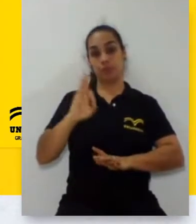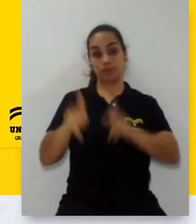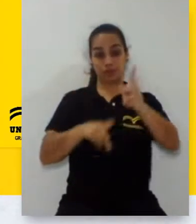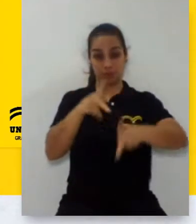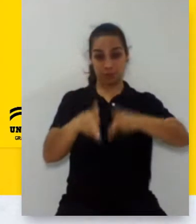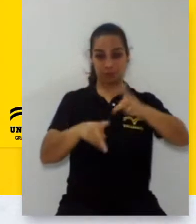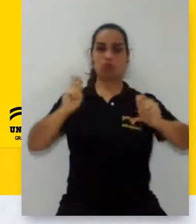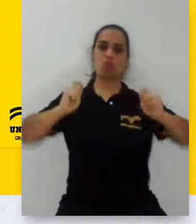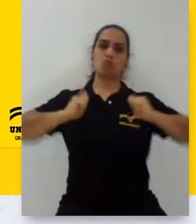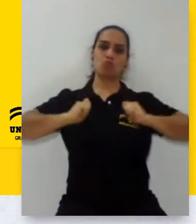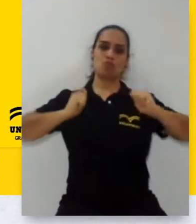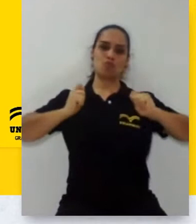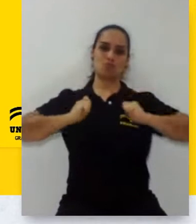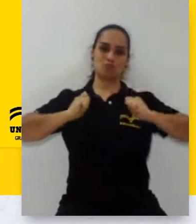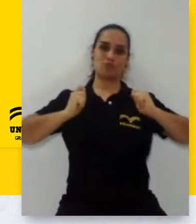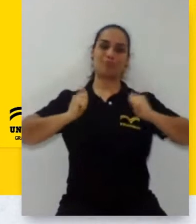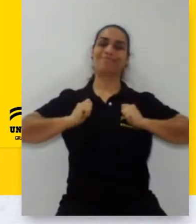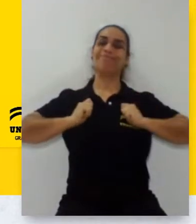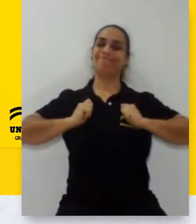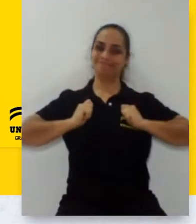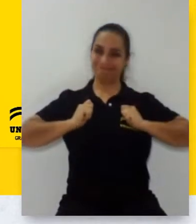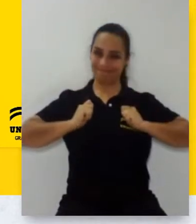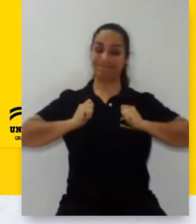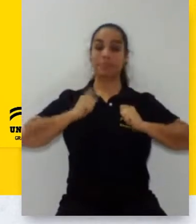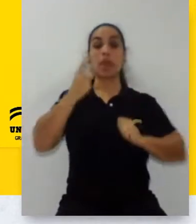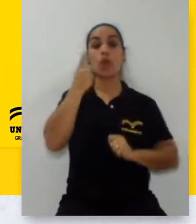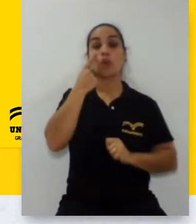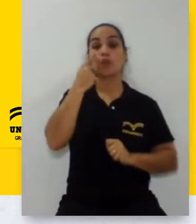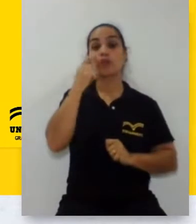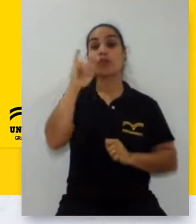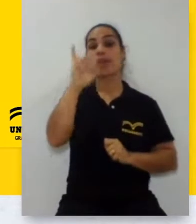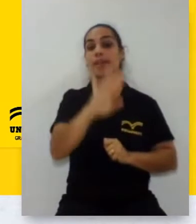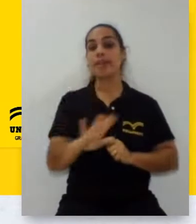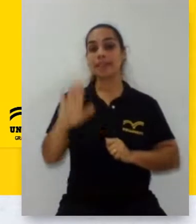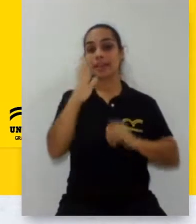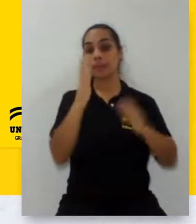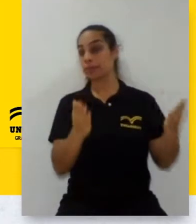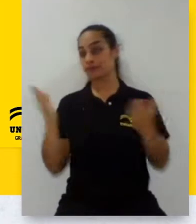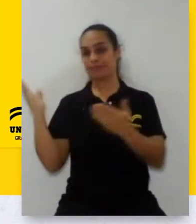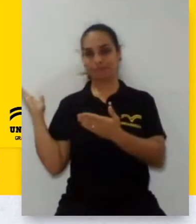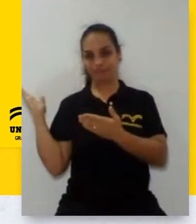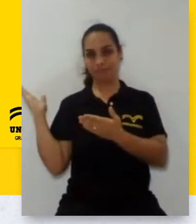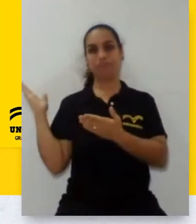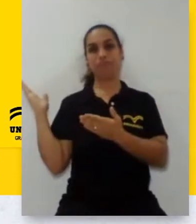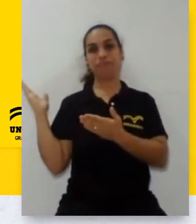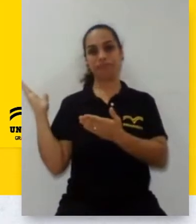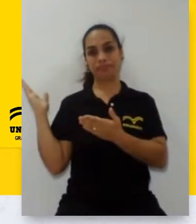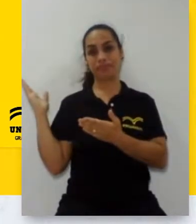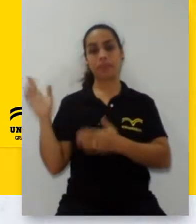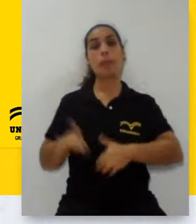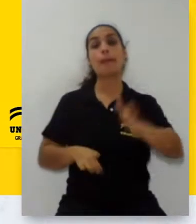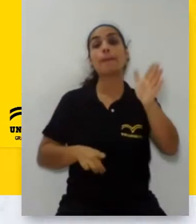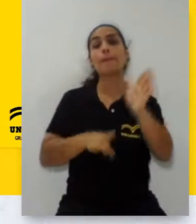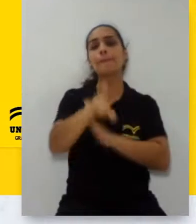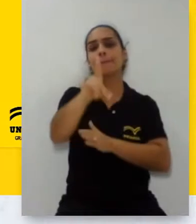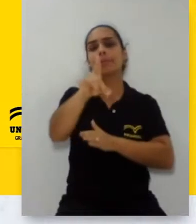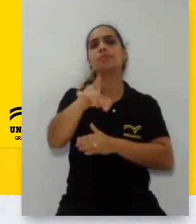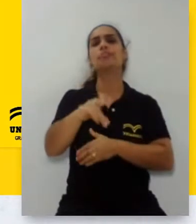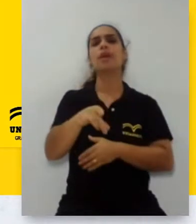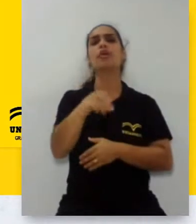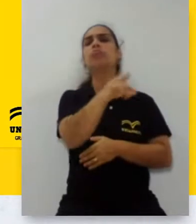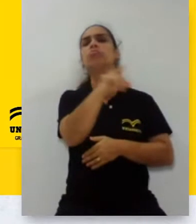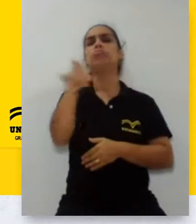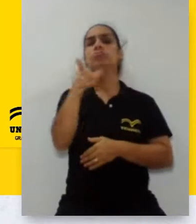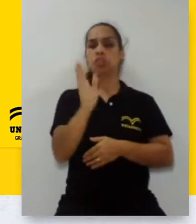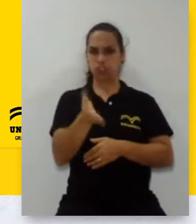que vocês olhassem para a figura da direita aqui, eu queria perguntar para vocês o seguinte: muitas vezes vocês já não se sentiram assim?